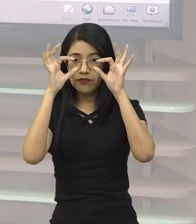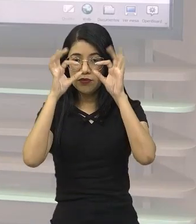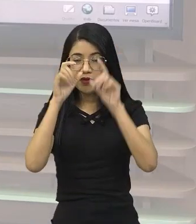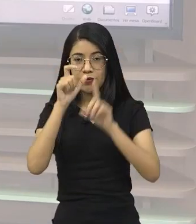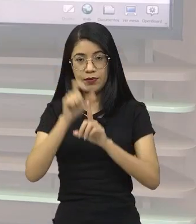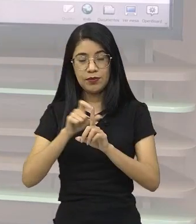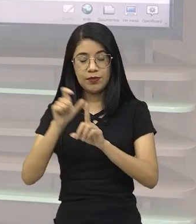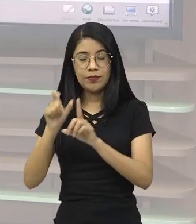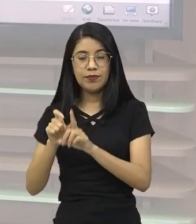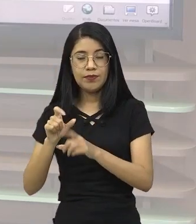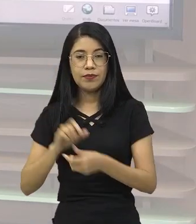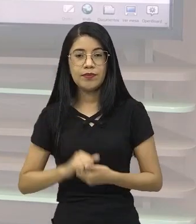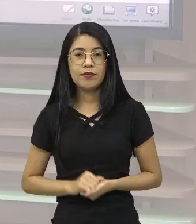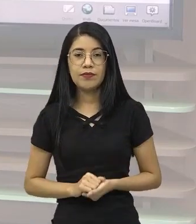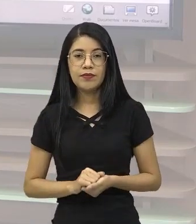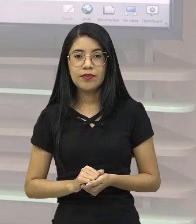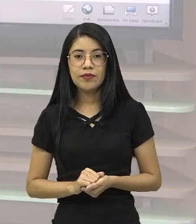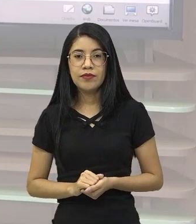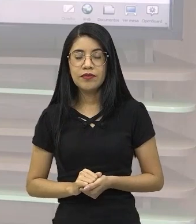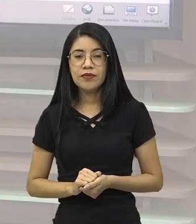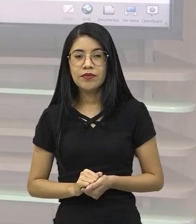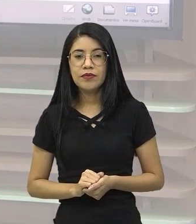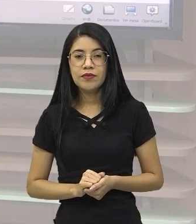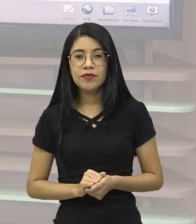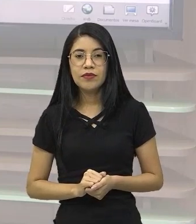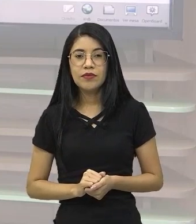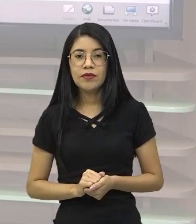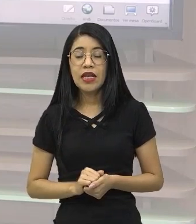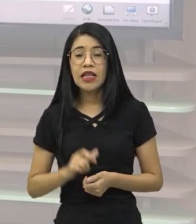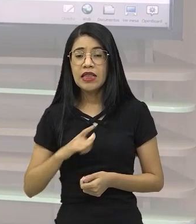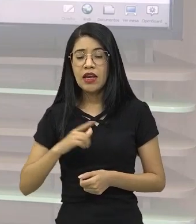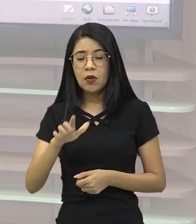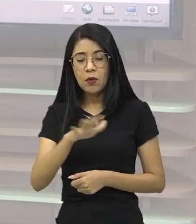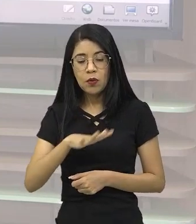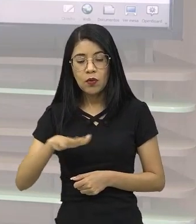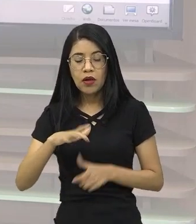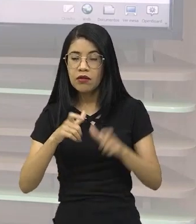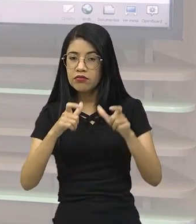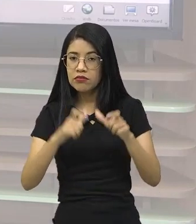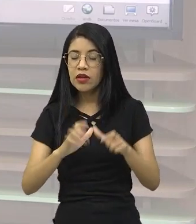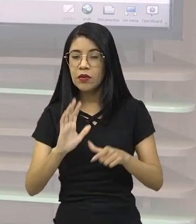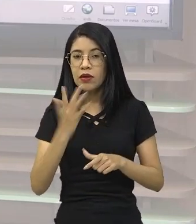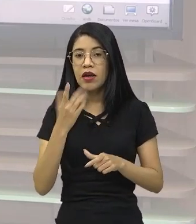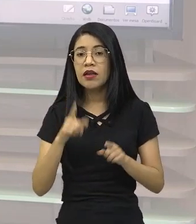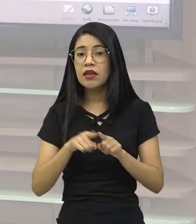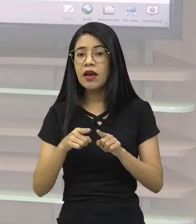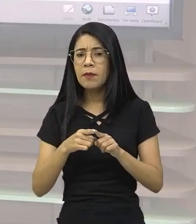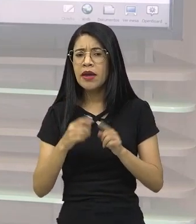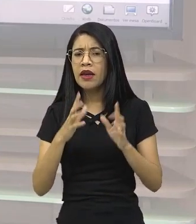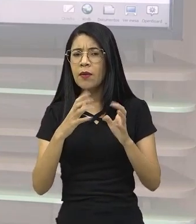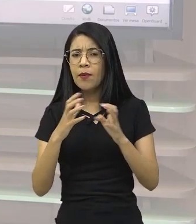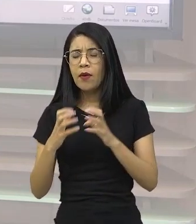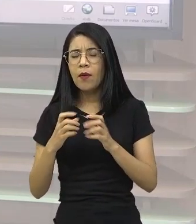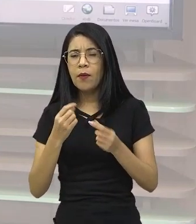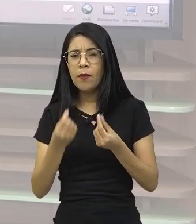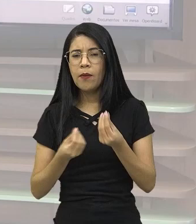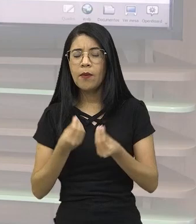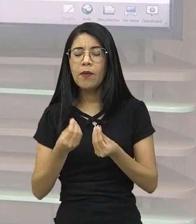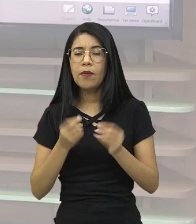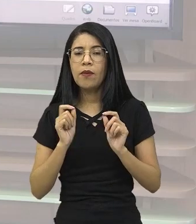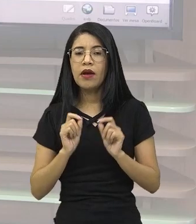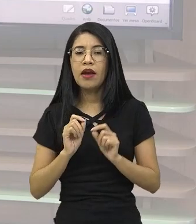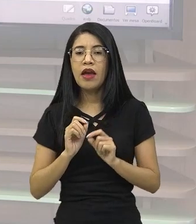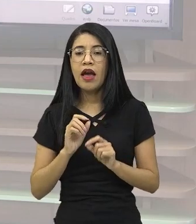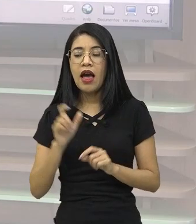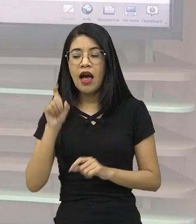Nós temos os espaços, né? E nós temos o enredo em si. Elas brigavam porque a águia